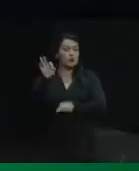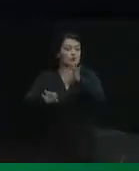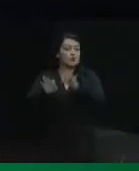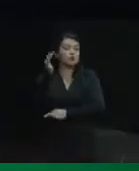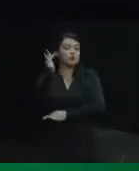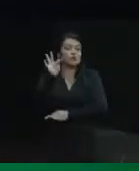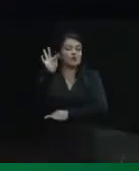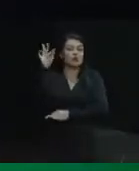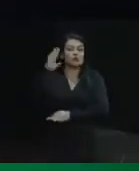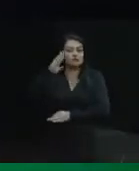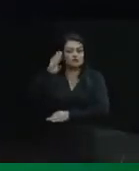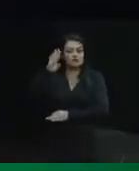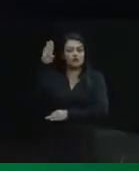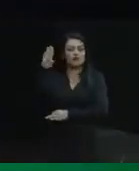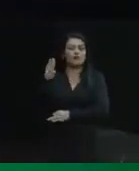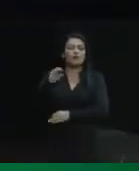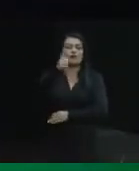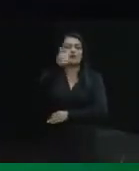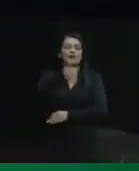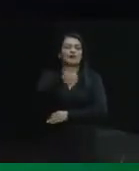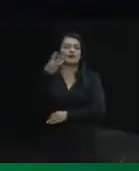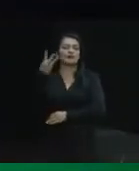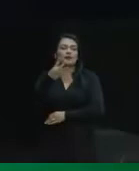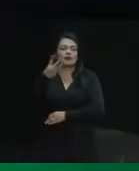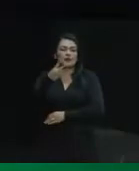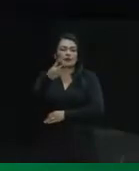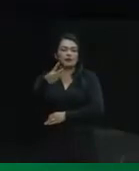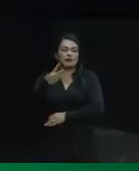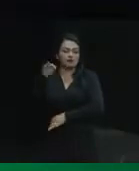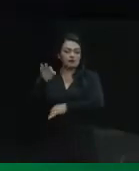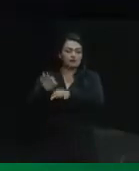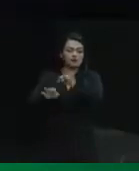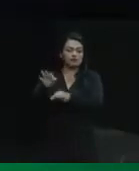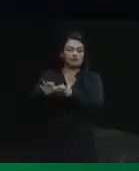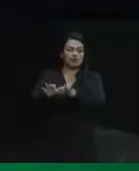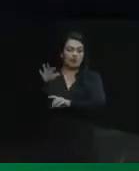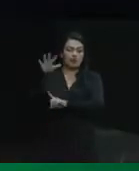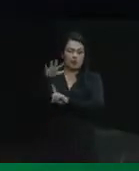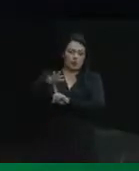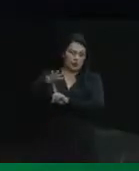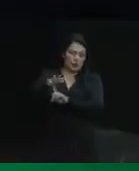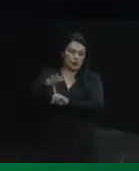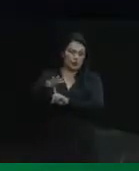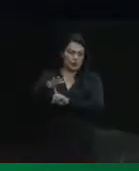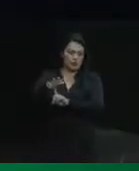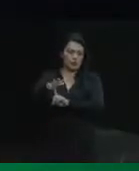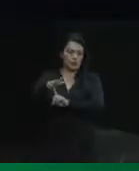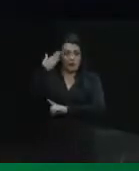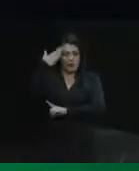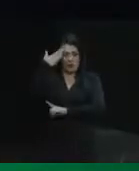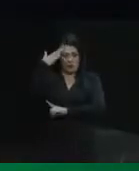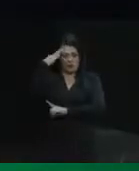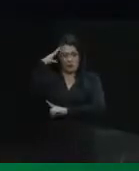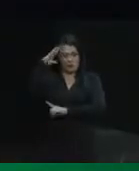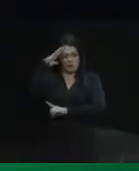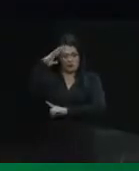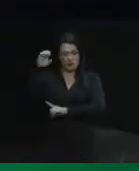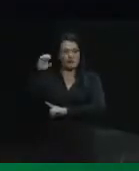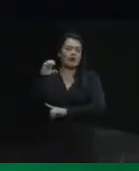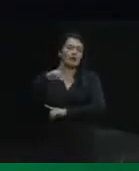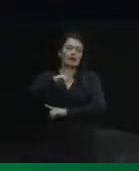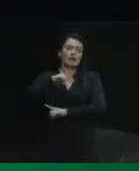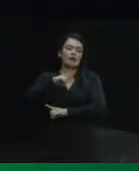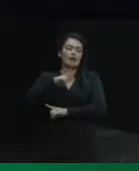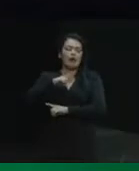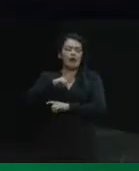foi titular da 13ª Vara de Curitiba, onde julgou os crimes identificados pela Lava Jato, o